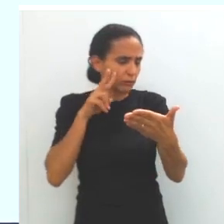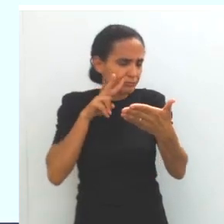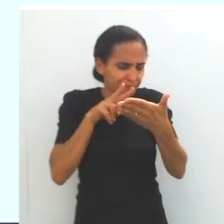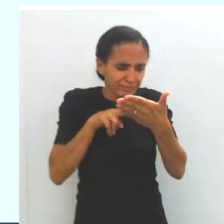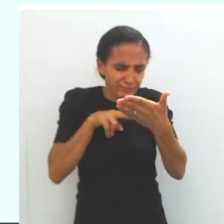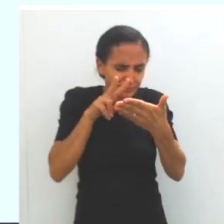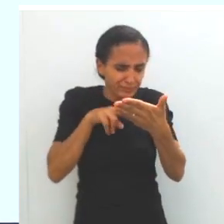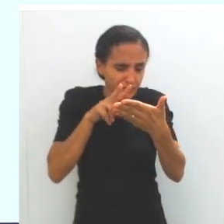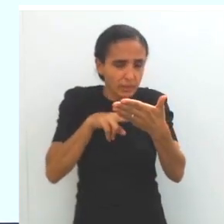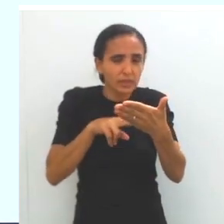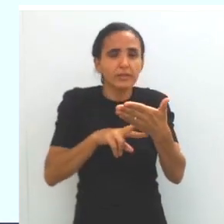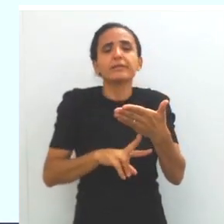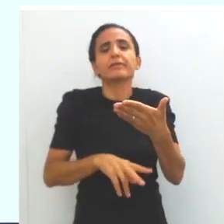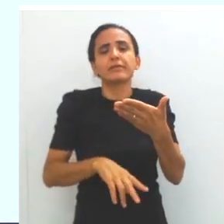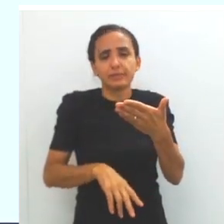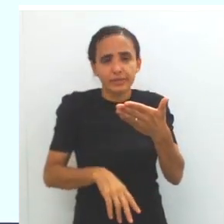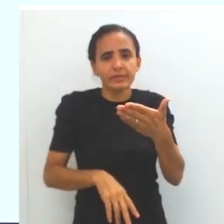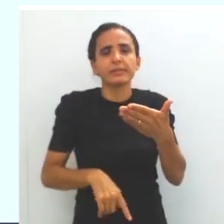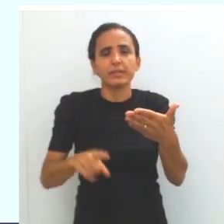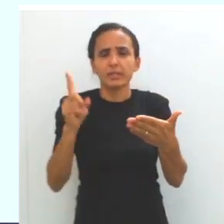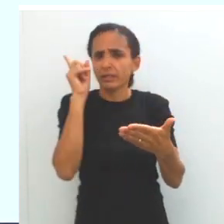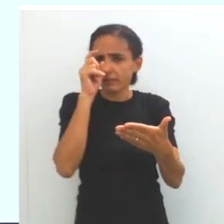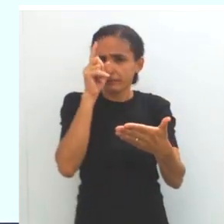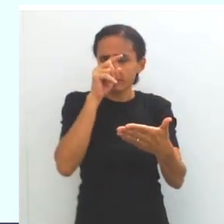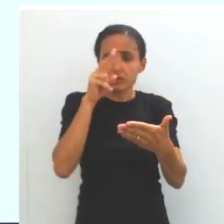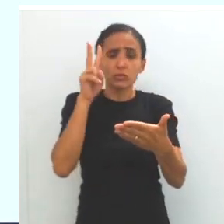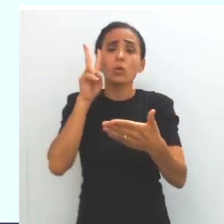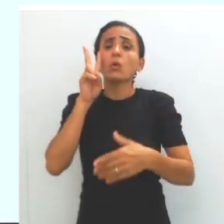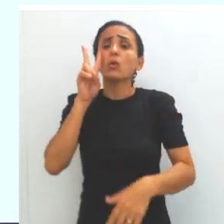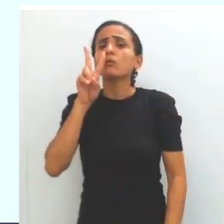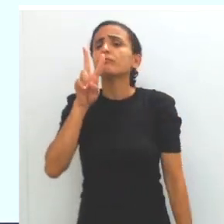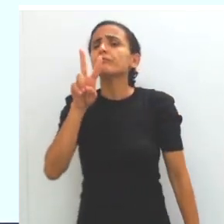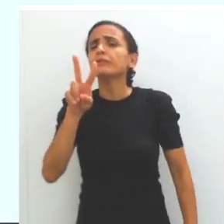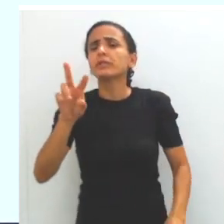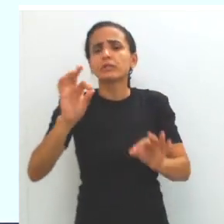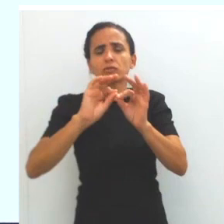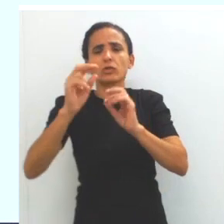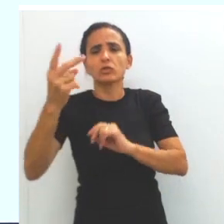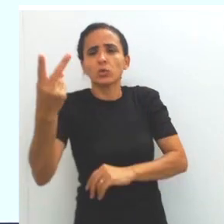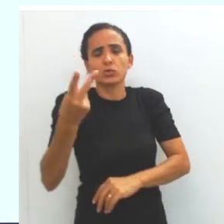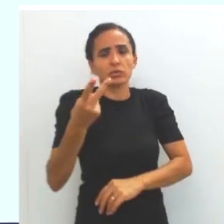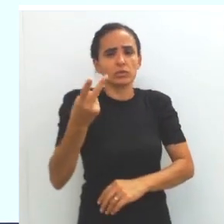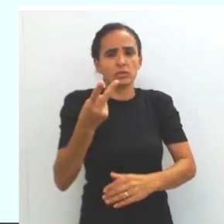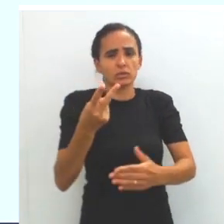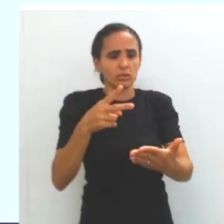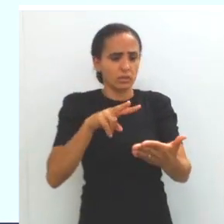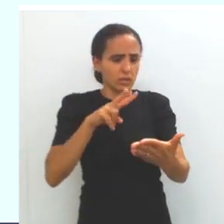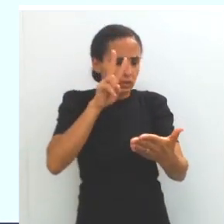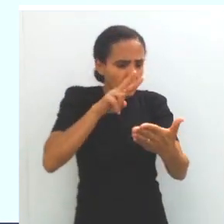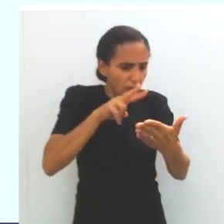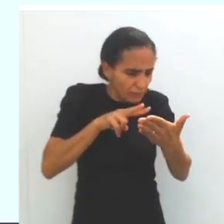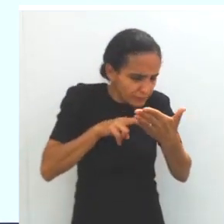dificuldade de enxergar de perto e tem dificuldade de enxergar de longe. É o 2 em 1.